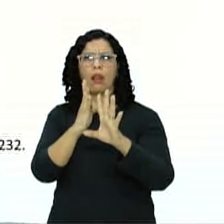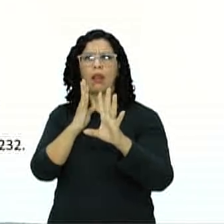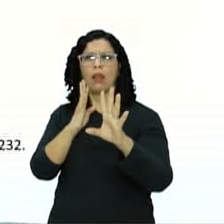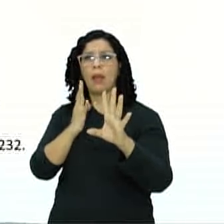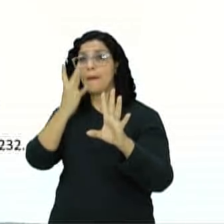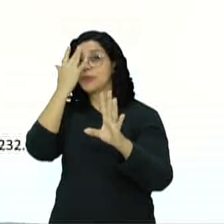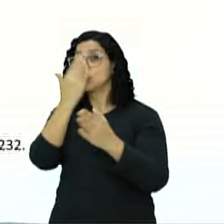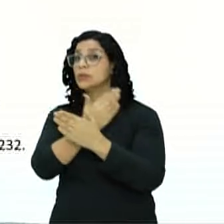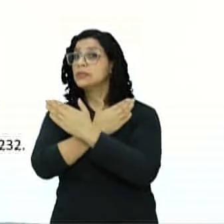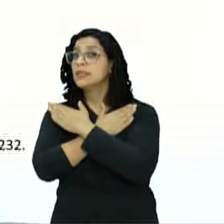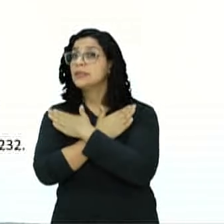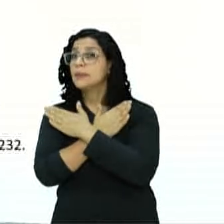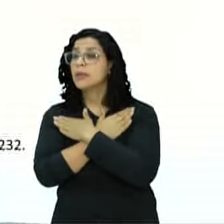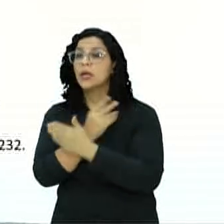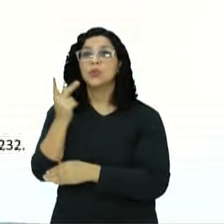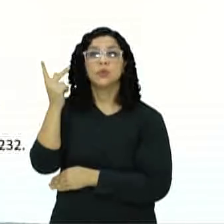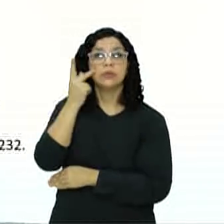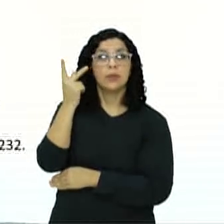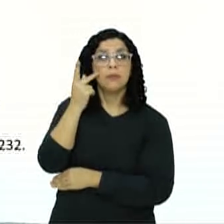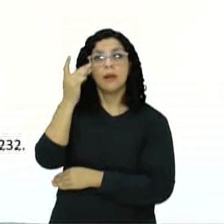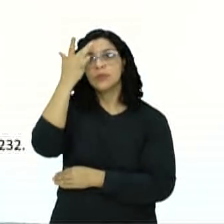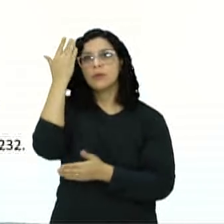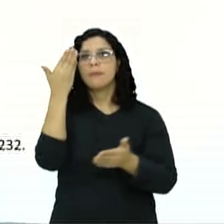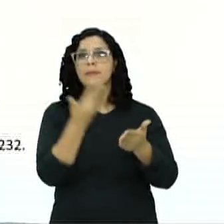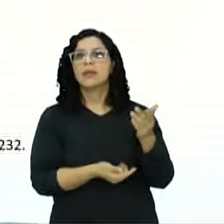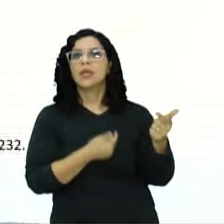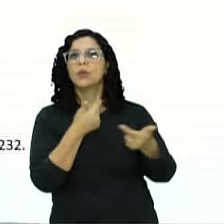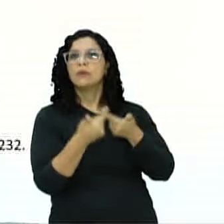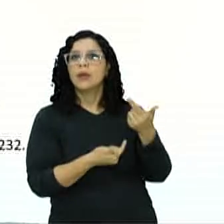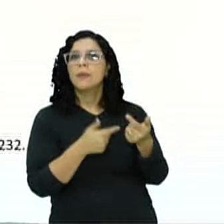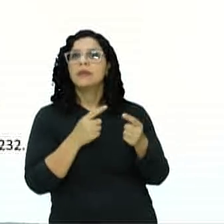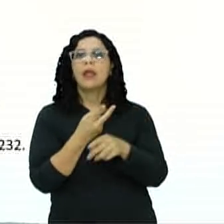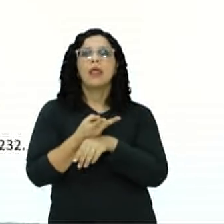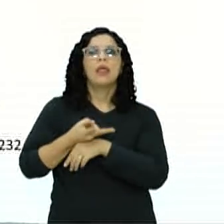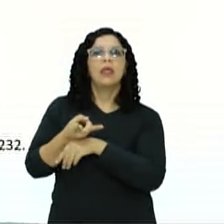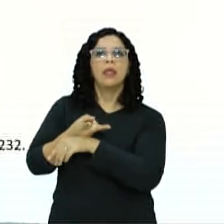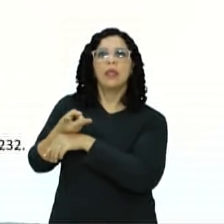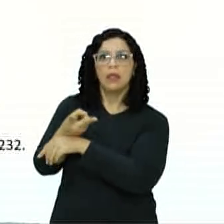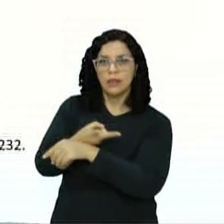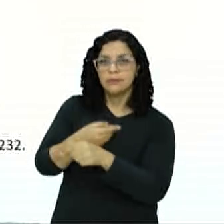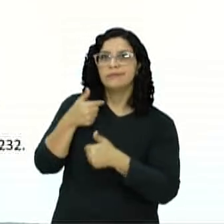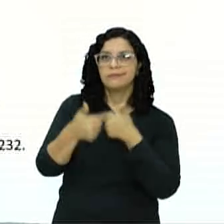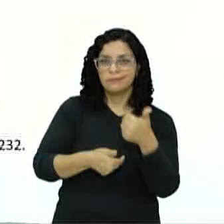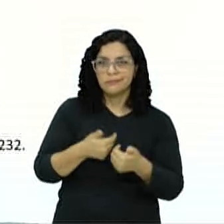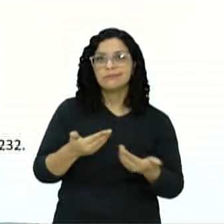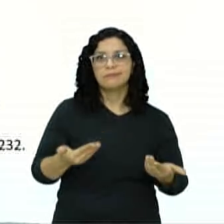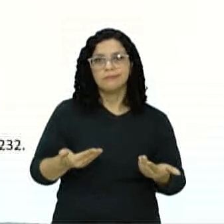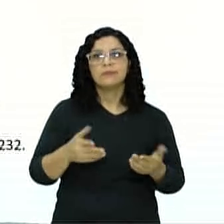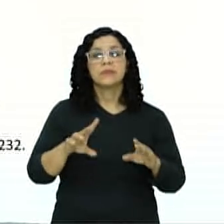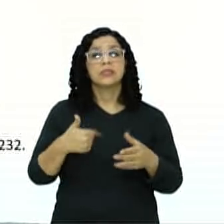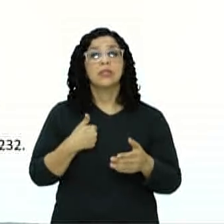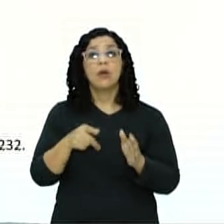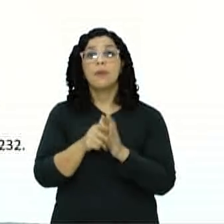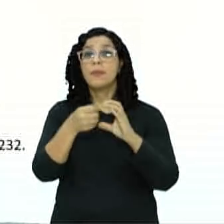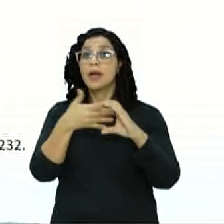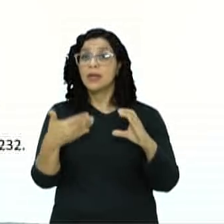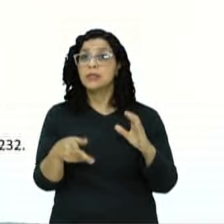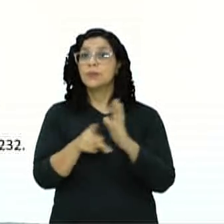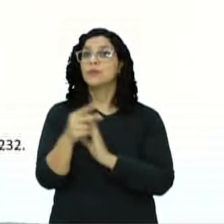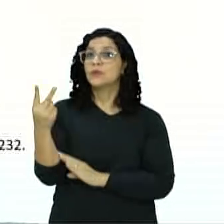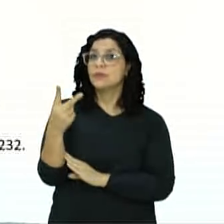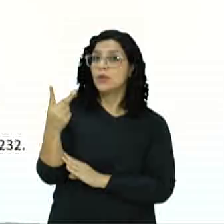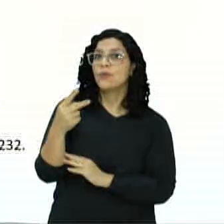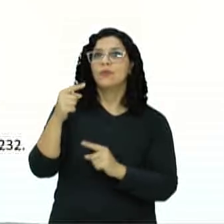desempregados em São Paulo, de pessoas que perderam o emprego agora procurando emprego. Aí, uma característica desse